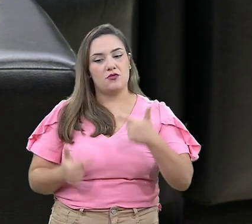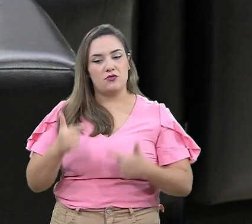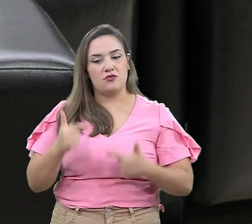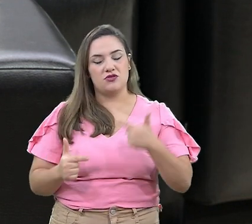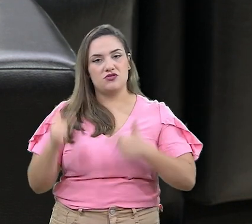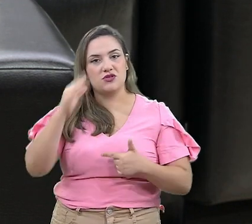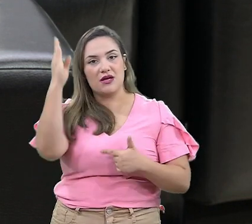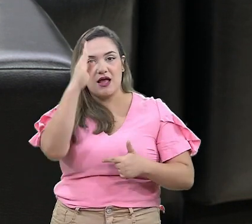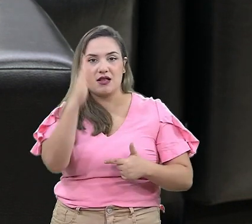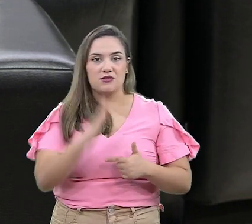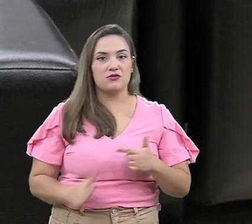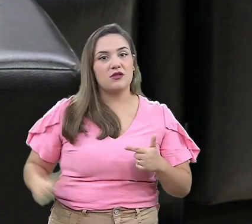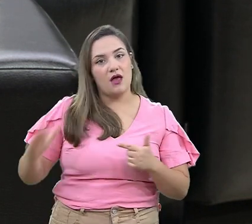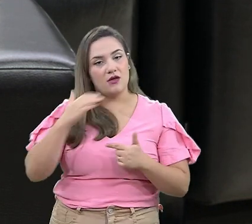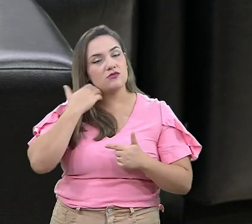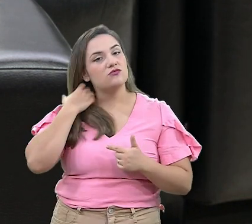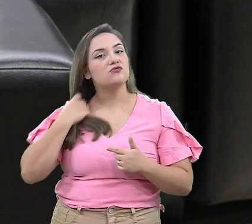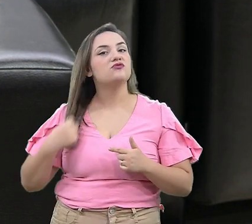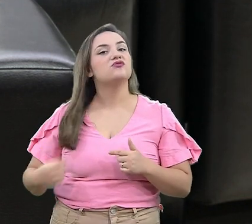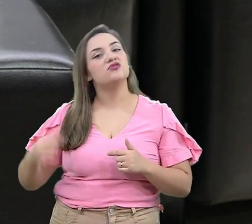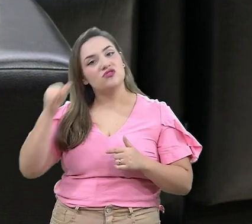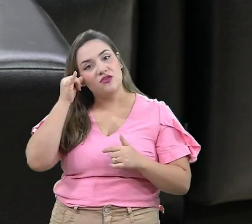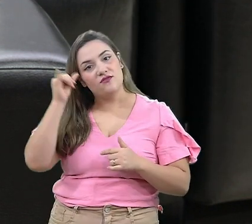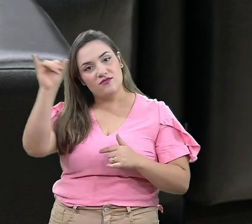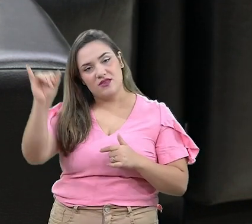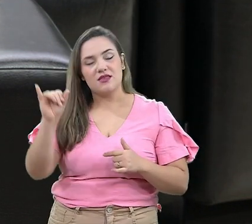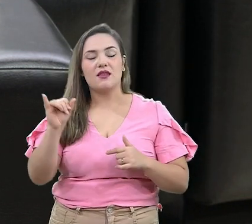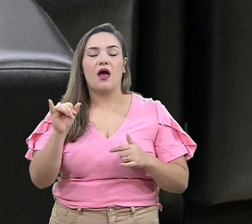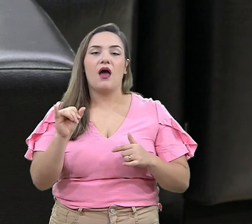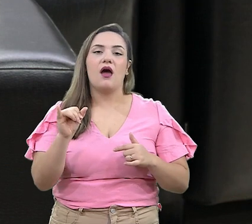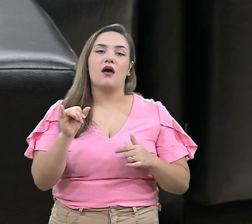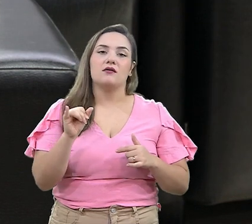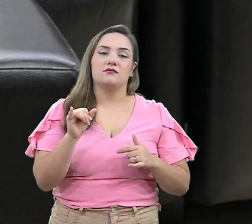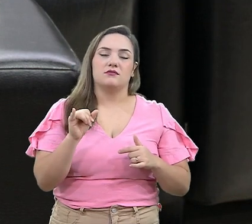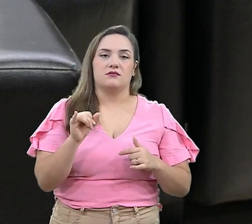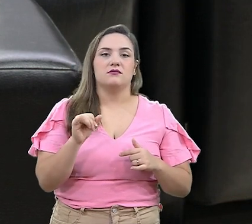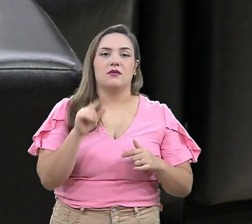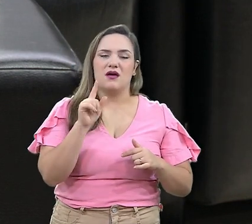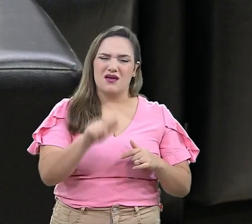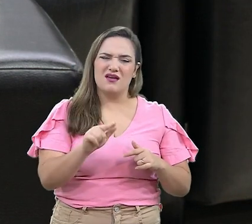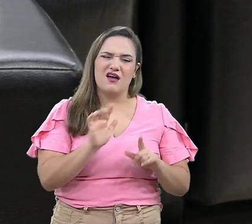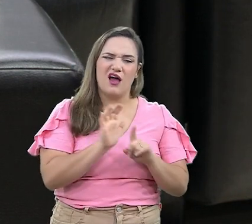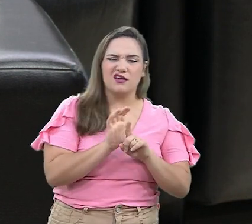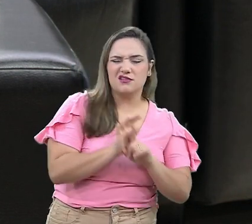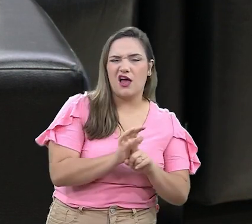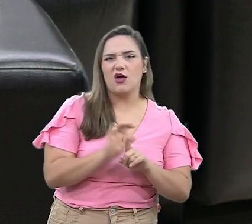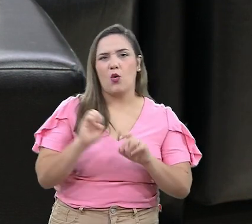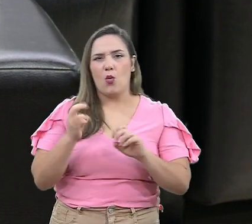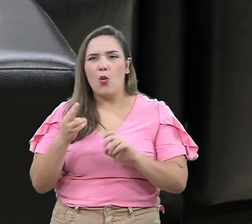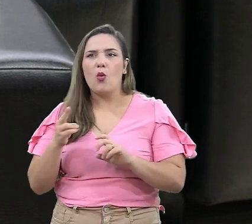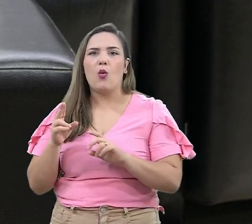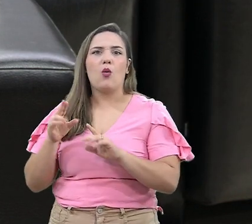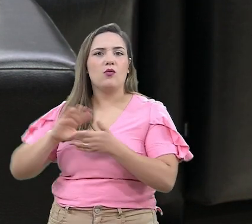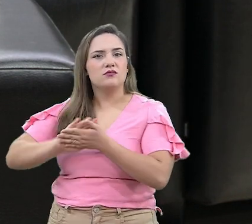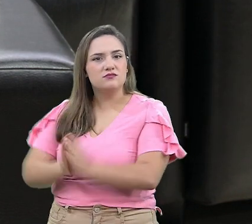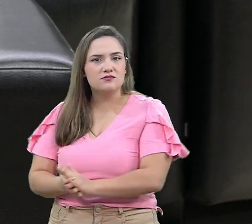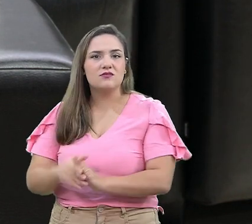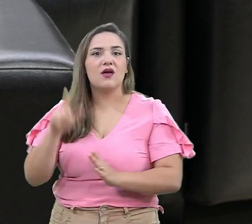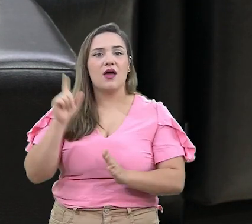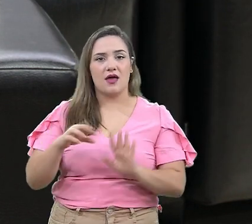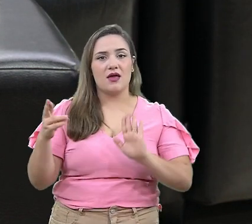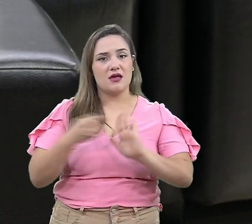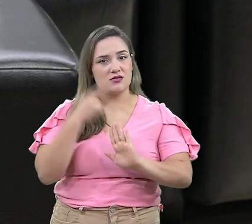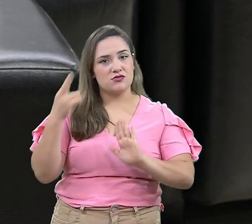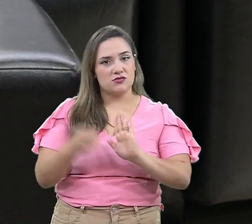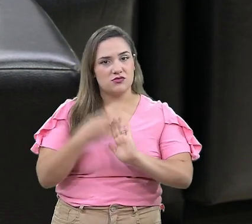nacional de prevenção e enfrentamento aos assédios e às discriminações, ela foi instituída pelo CNJ